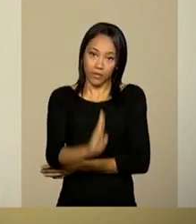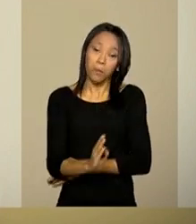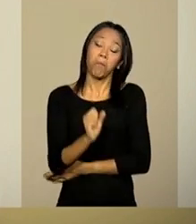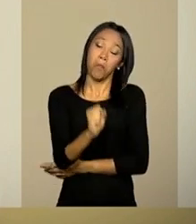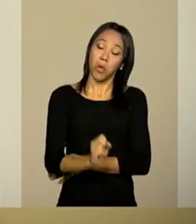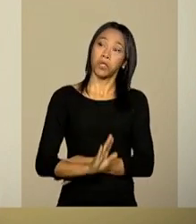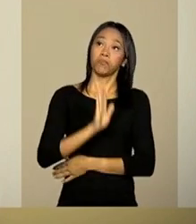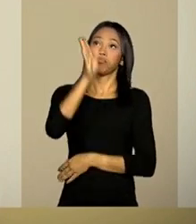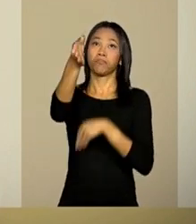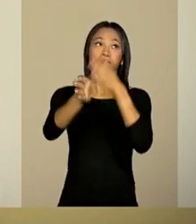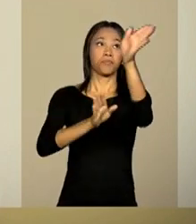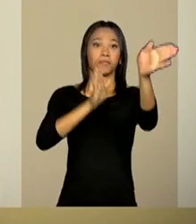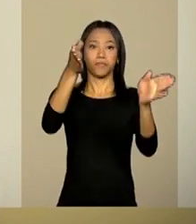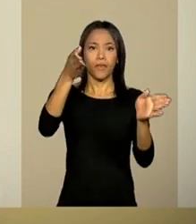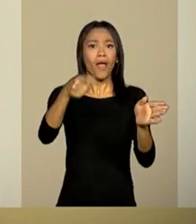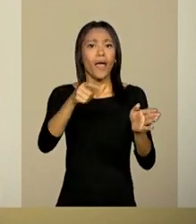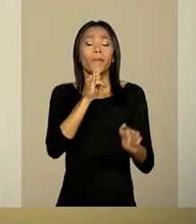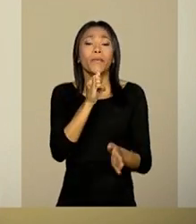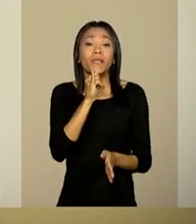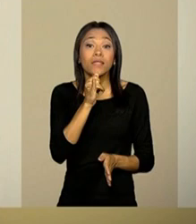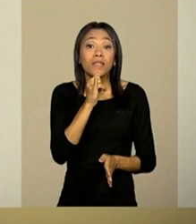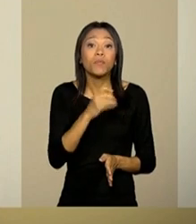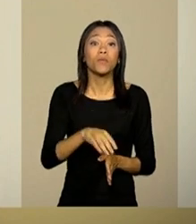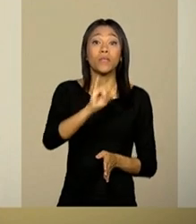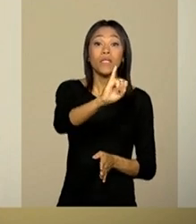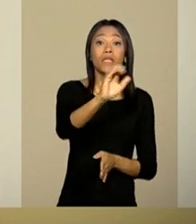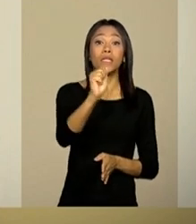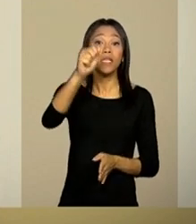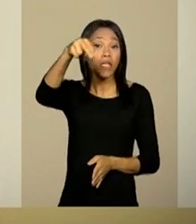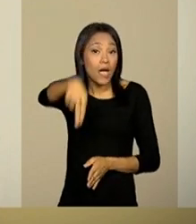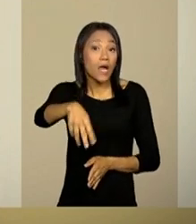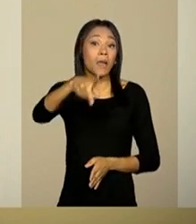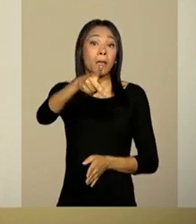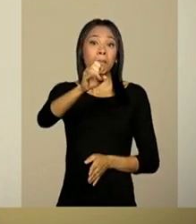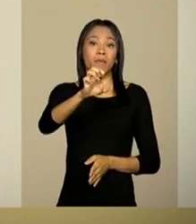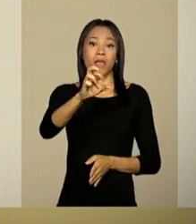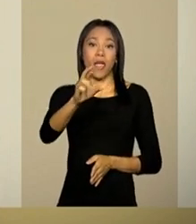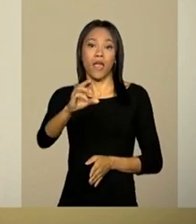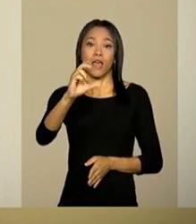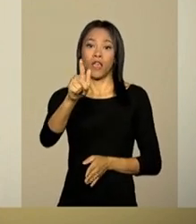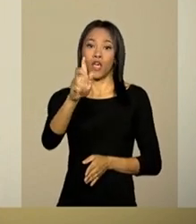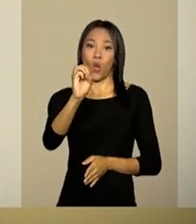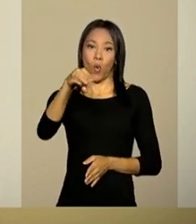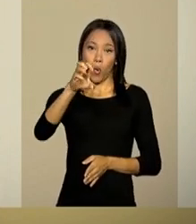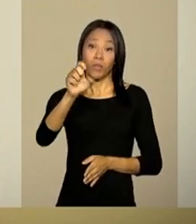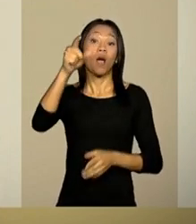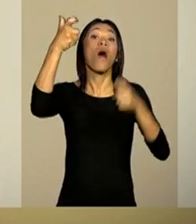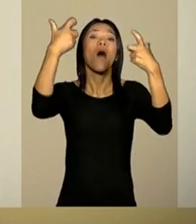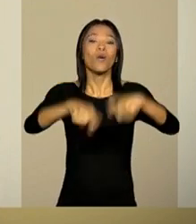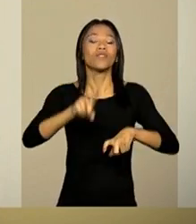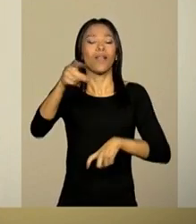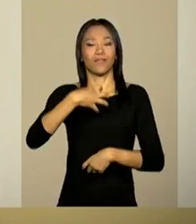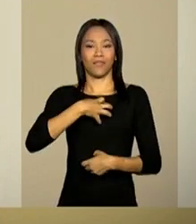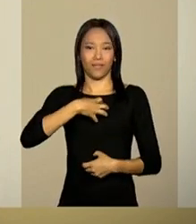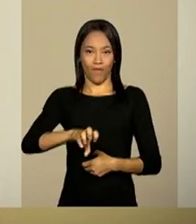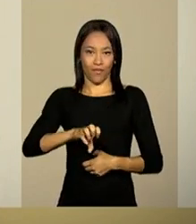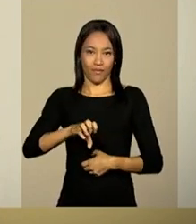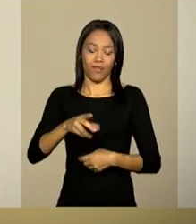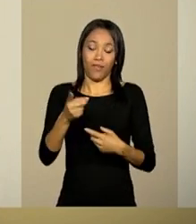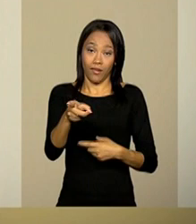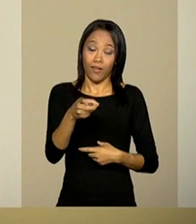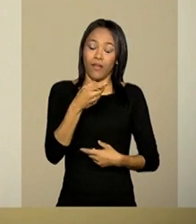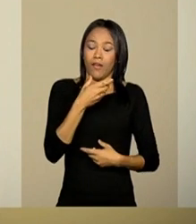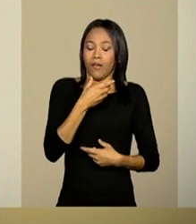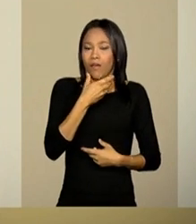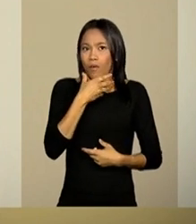ir esse Luciano É o caso por exemplo do Ian Pierre Gomes lá de Salvador na Bahia O Ian é um garoto muito